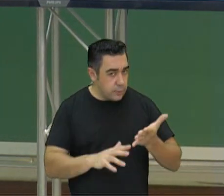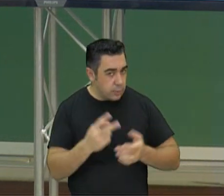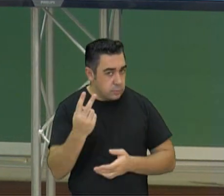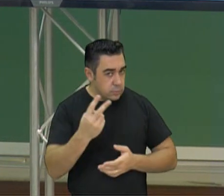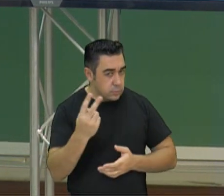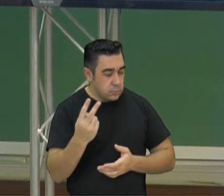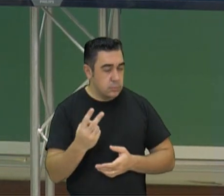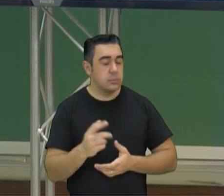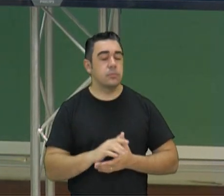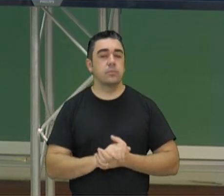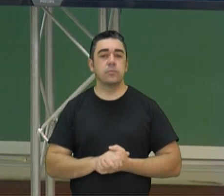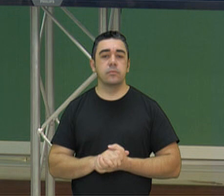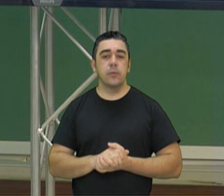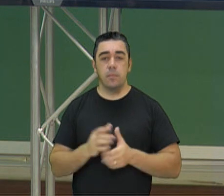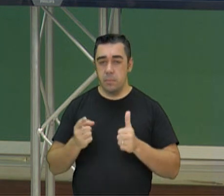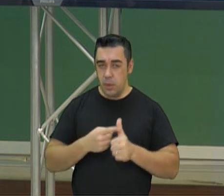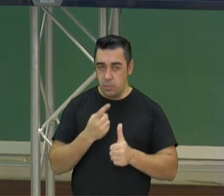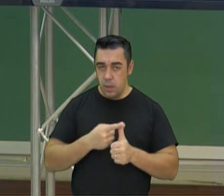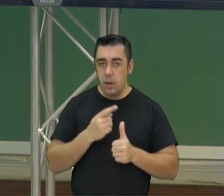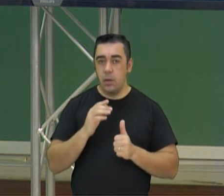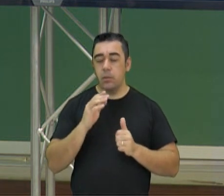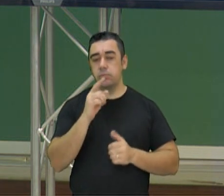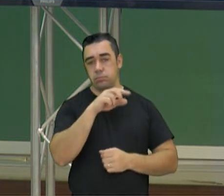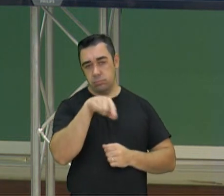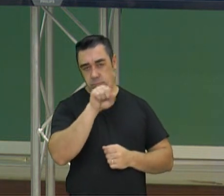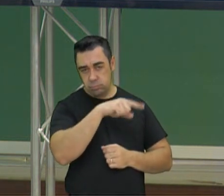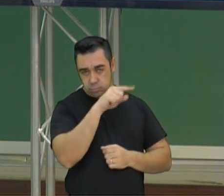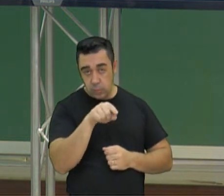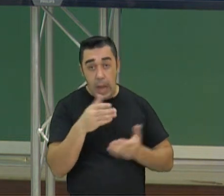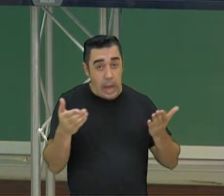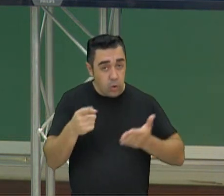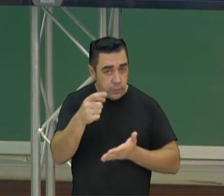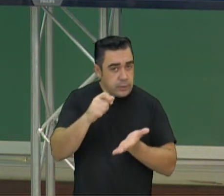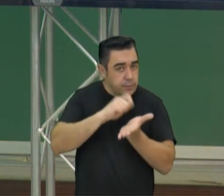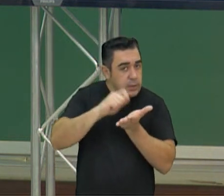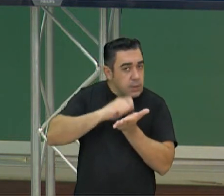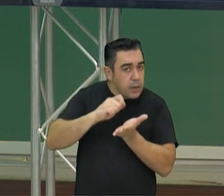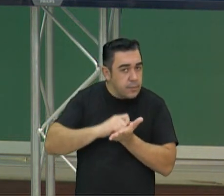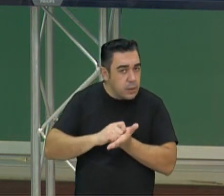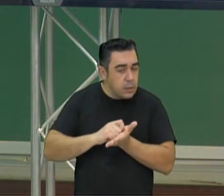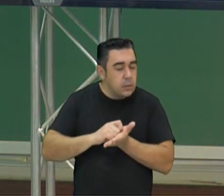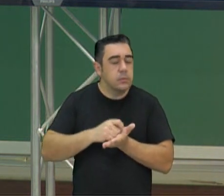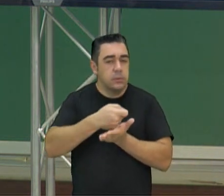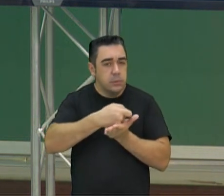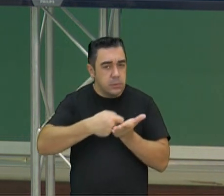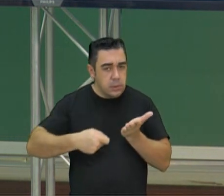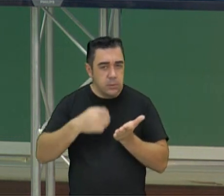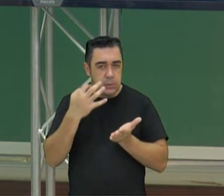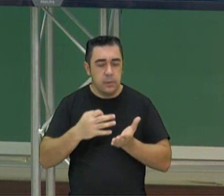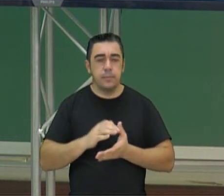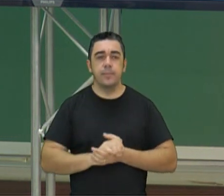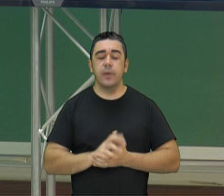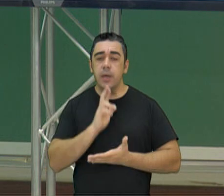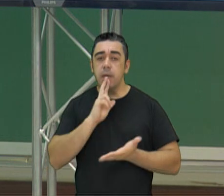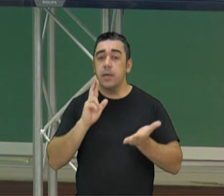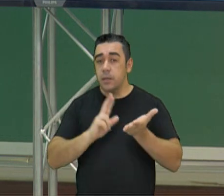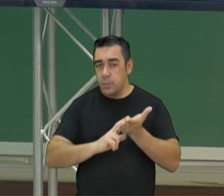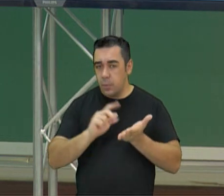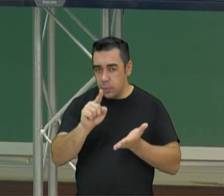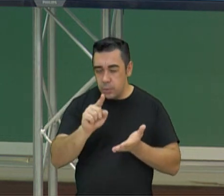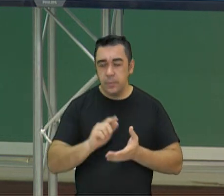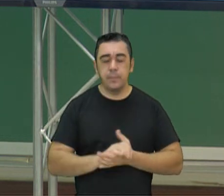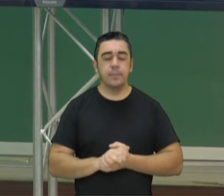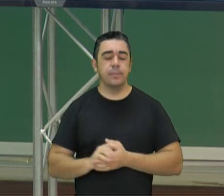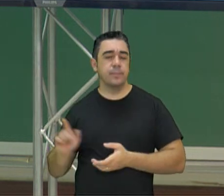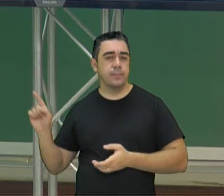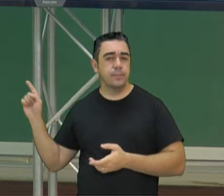uma atividade na aula de hoje. A primeira foi objetiva, essa é descritiva. Então, faz as anotações no caderno e responde essa pergunta aqui que